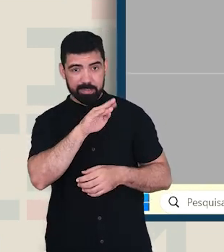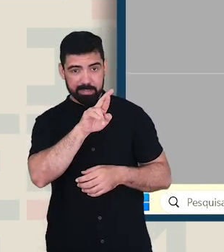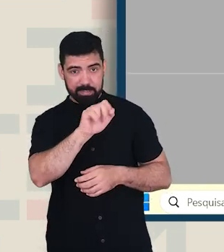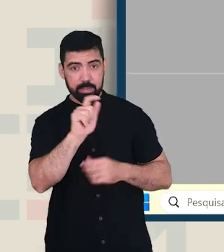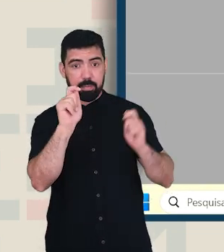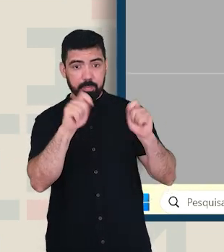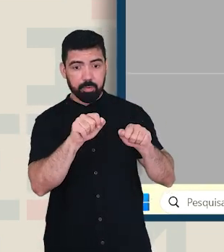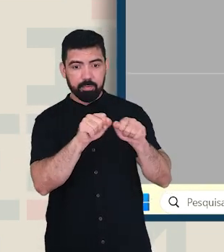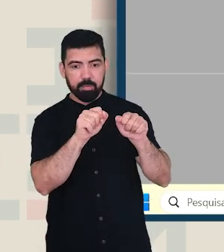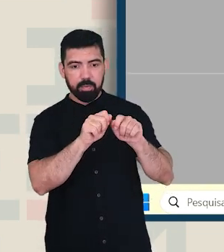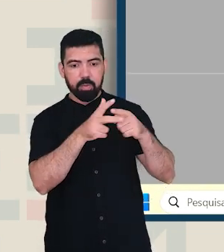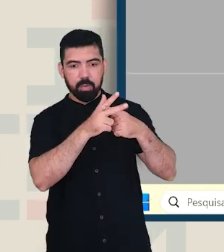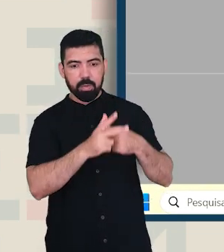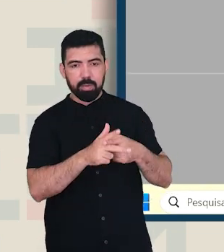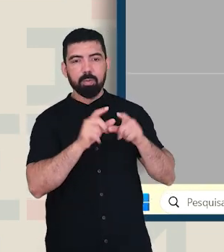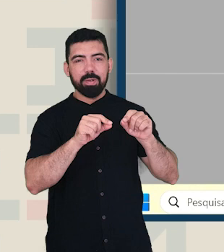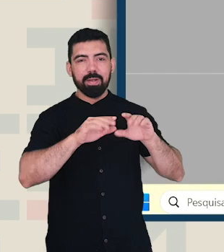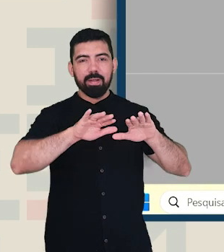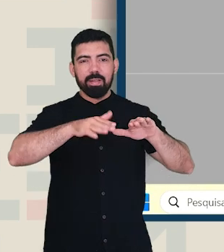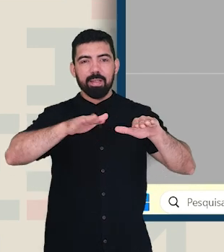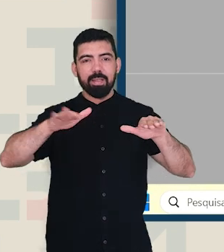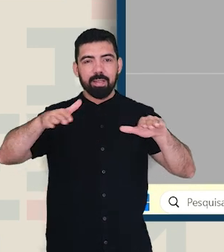fazer aquela da tremedeira.